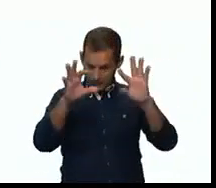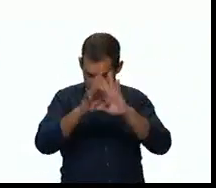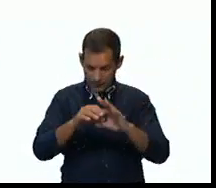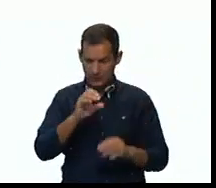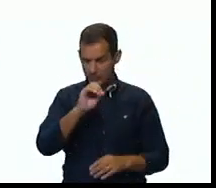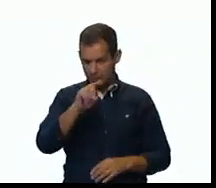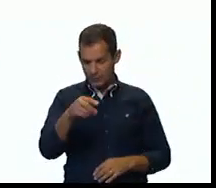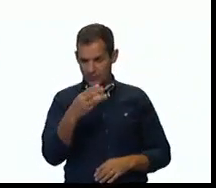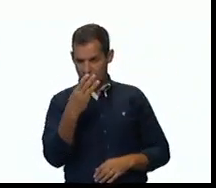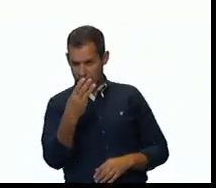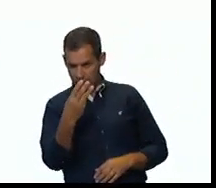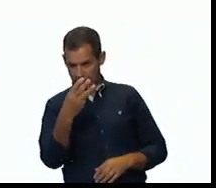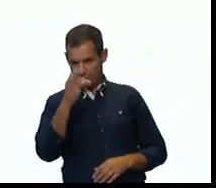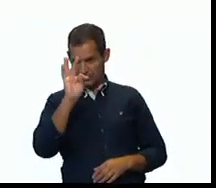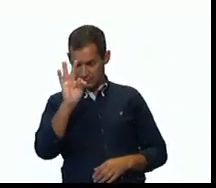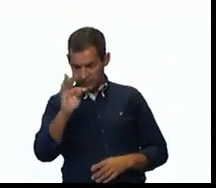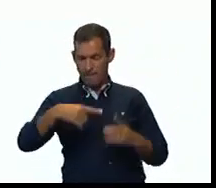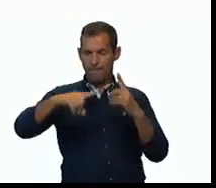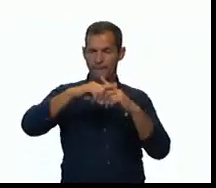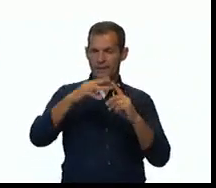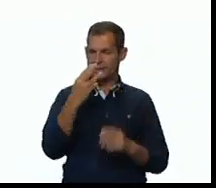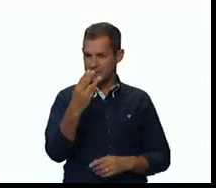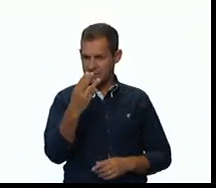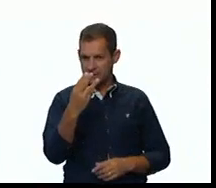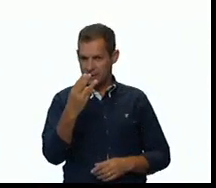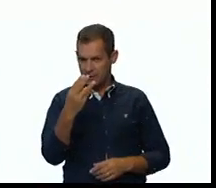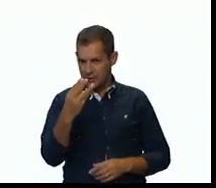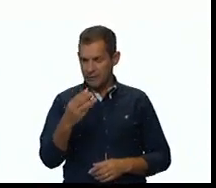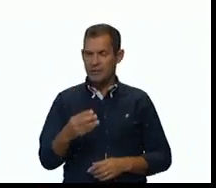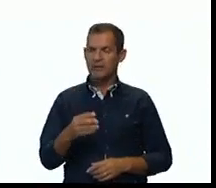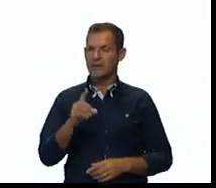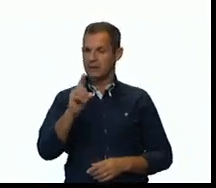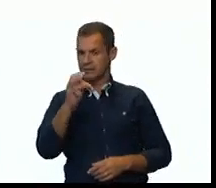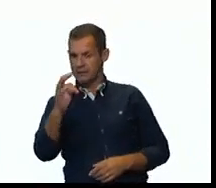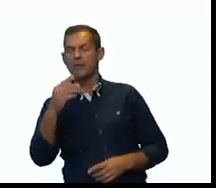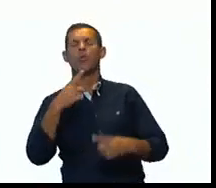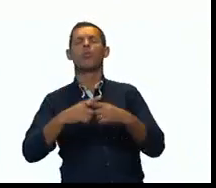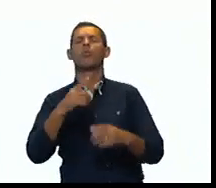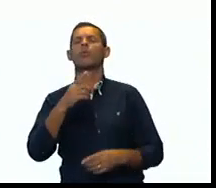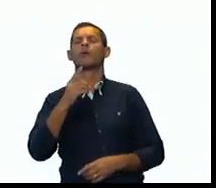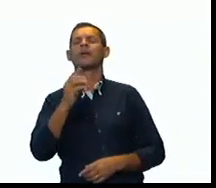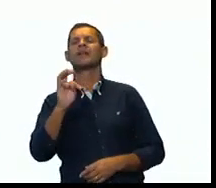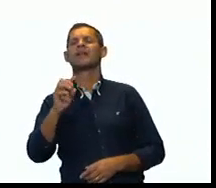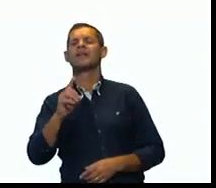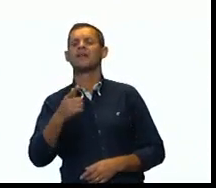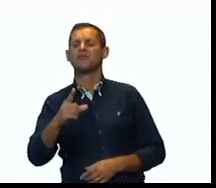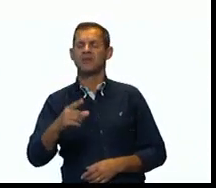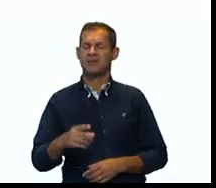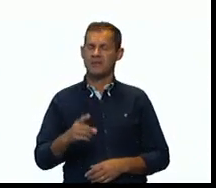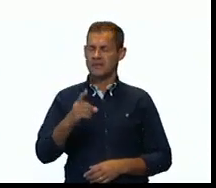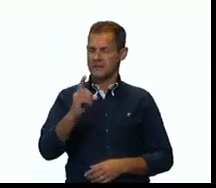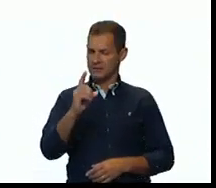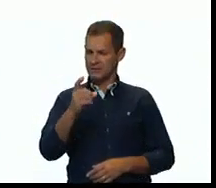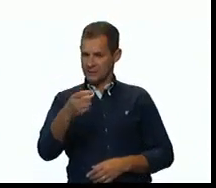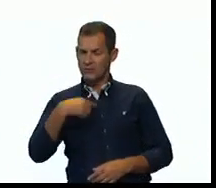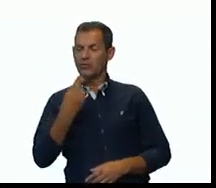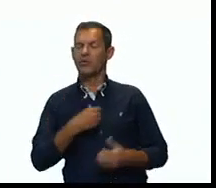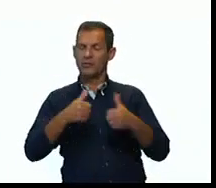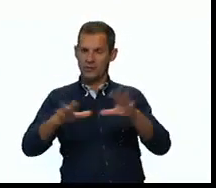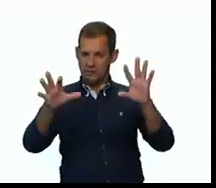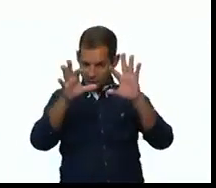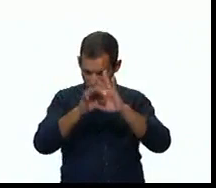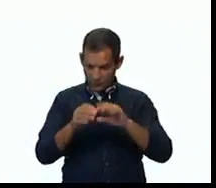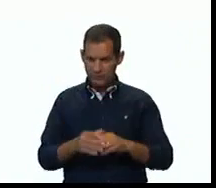de 0,3t mais 3 dt. Por que é dt e não dx? Porque agora nós estamos